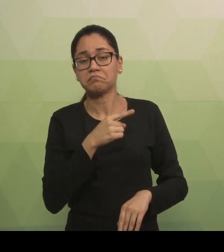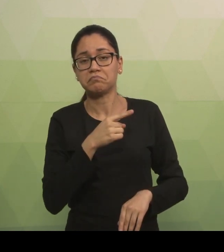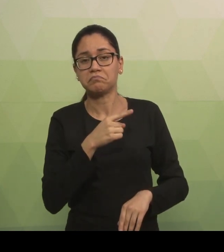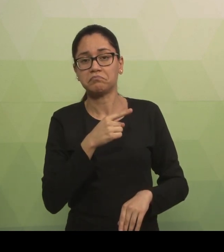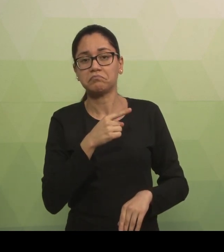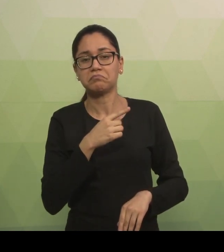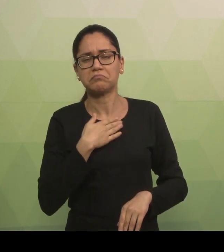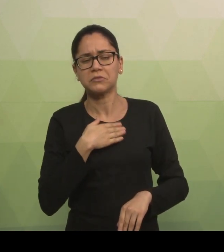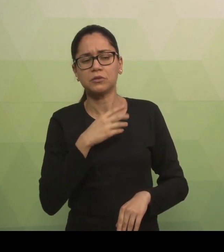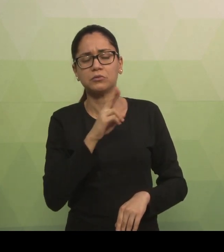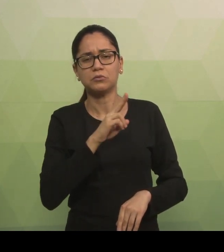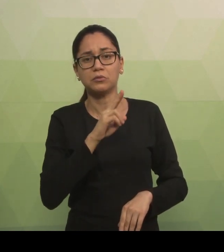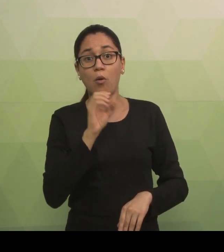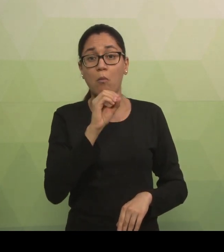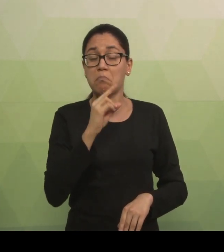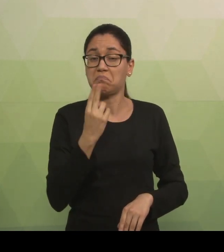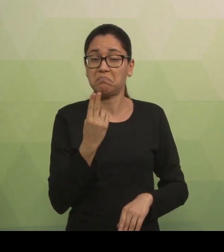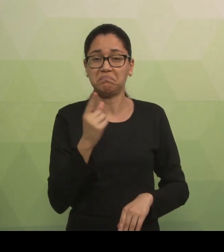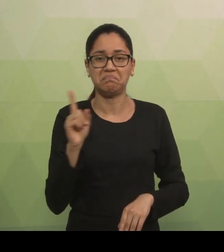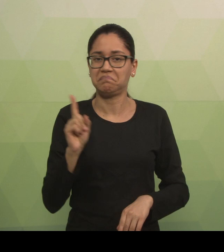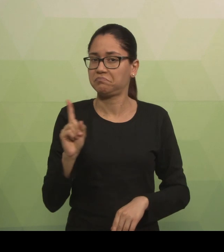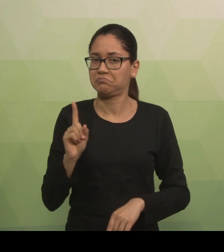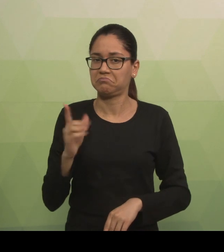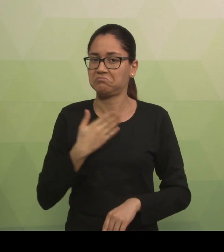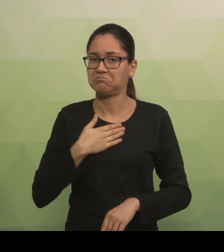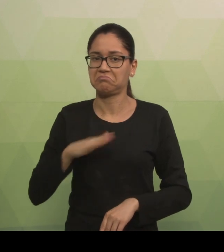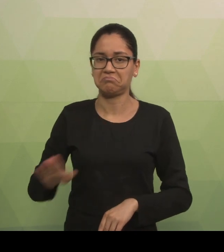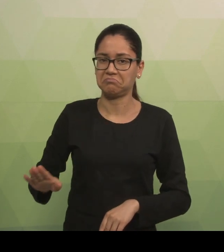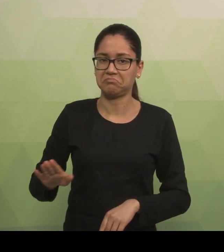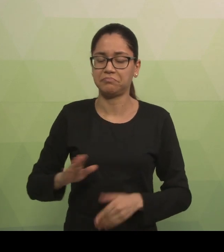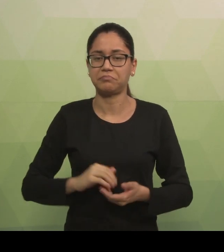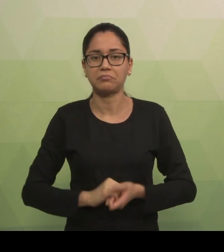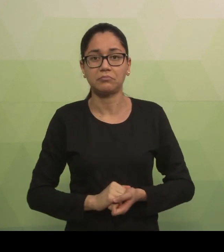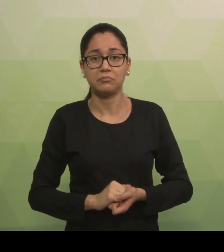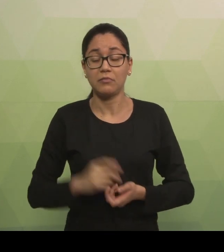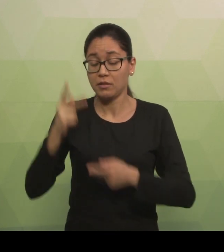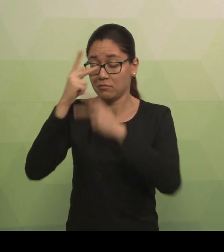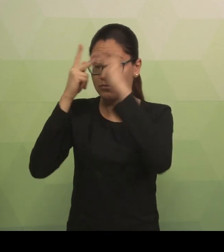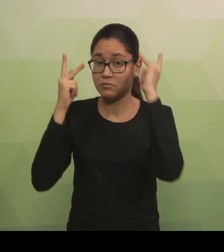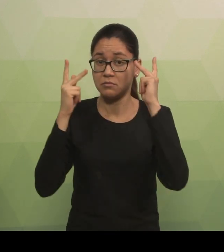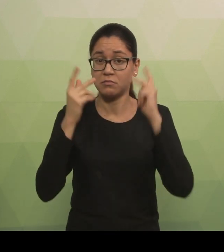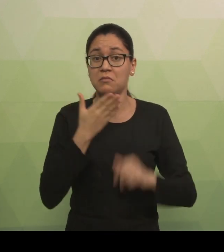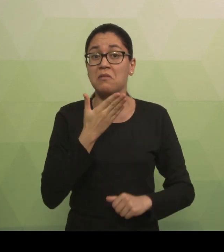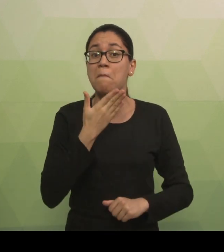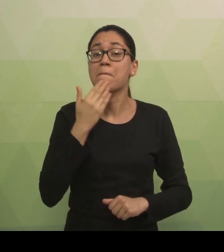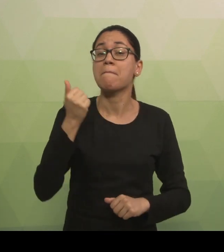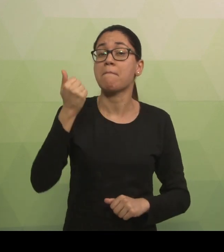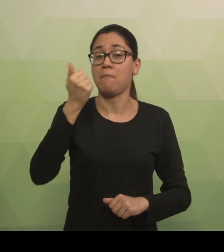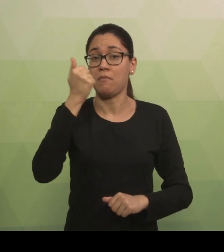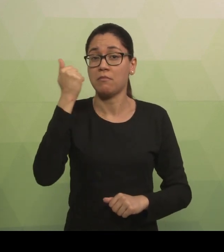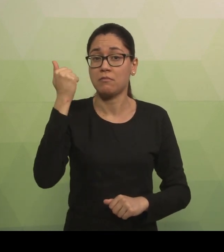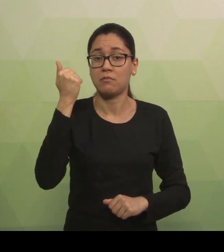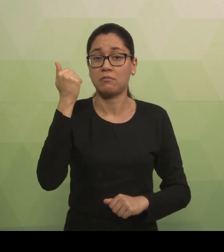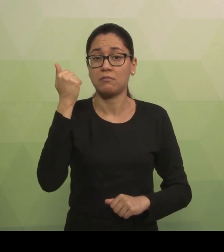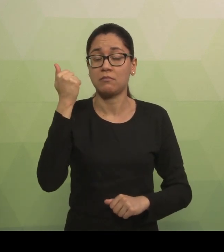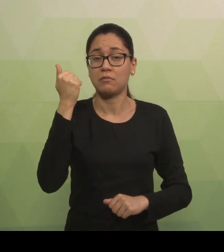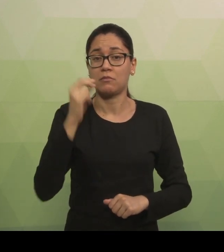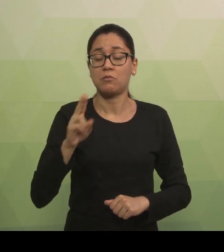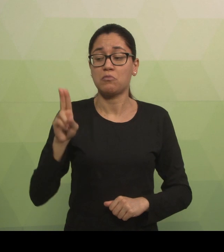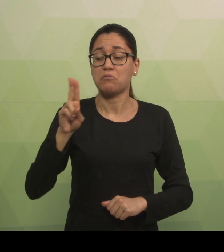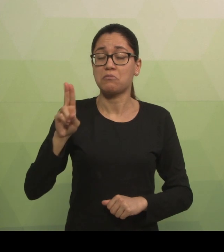de utilizar um sistema. Na grande maioria dos casos, os usuários preferem um sistema fácil de uso, mesmo